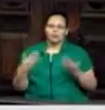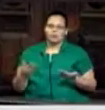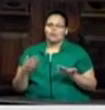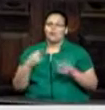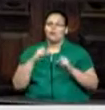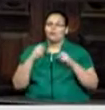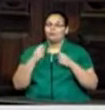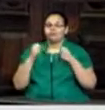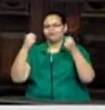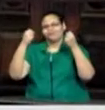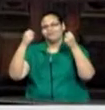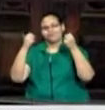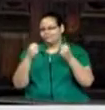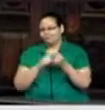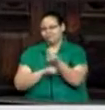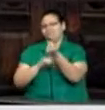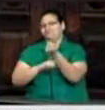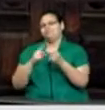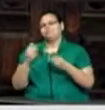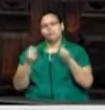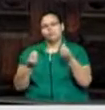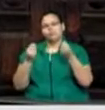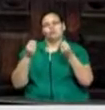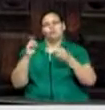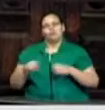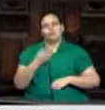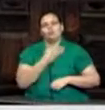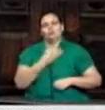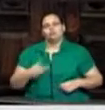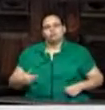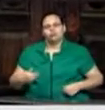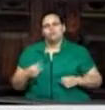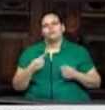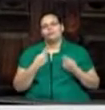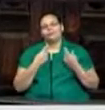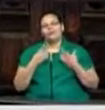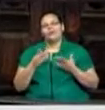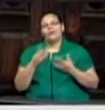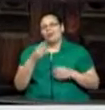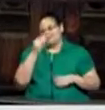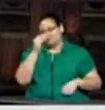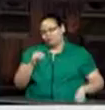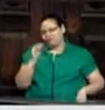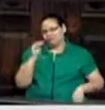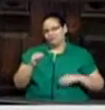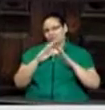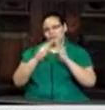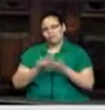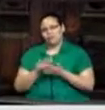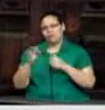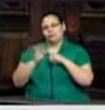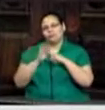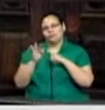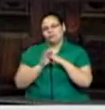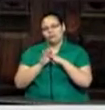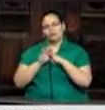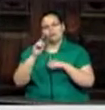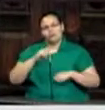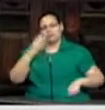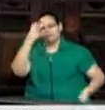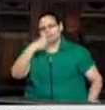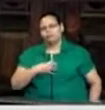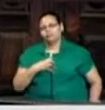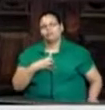nossa revolta com o descaso que o governo está tratando o sistema FATEC, a nossa denúncia sobre esse caso